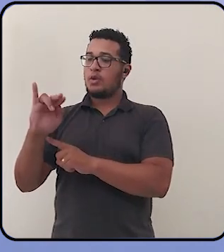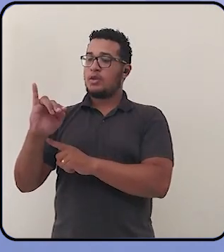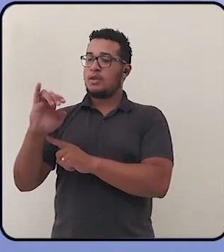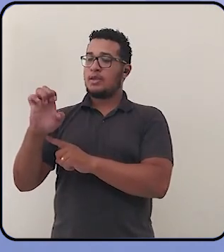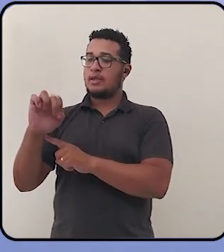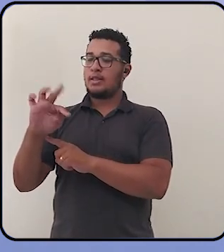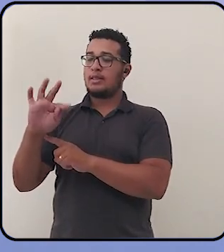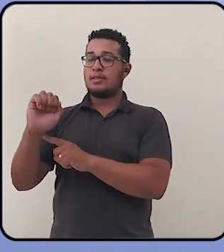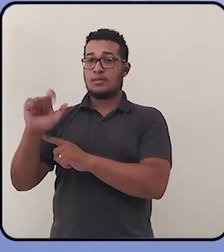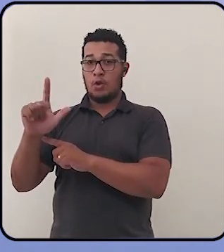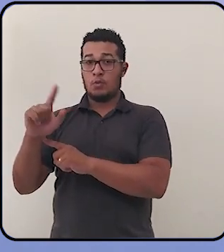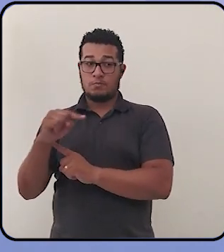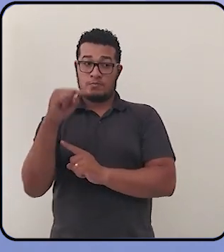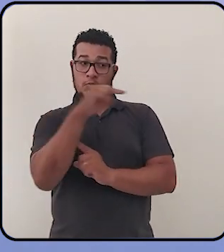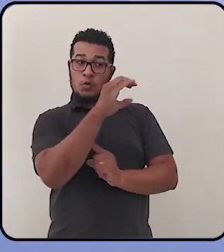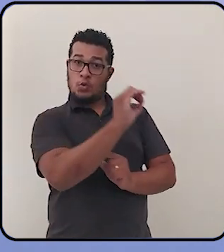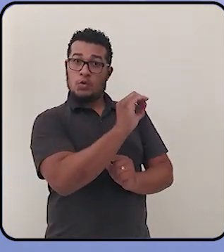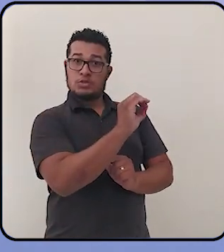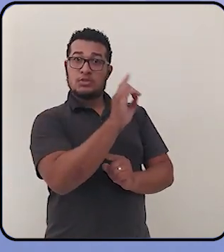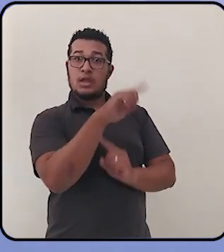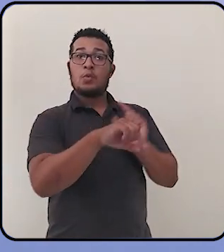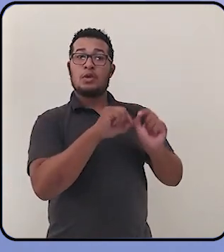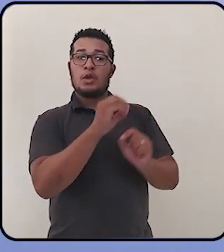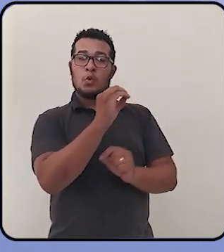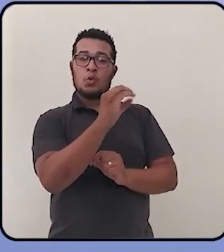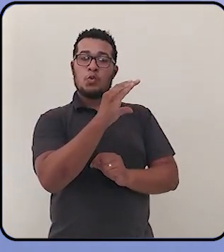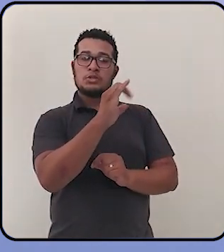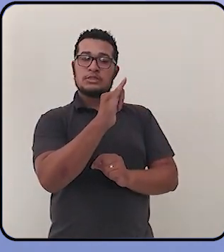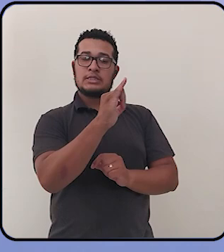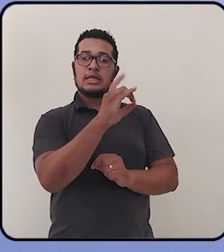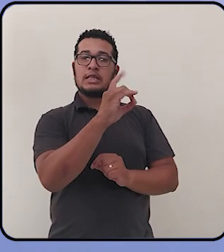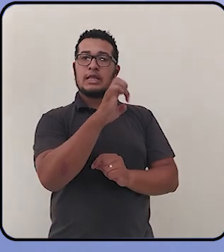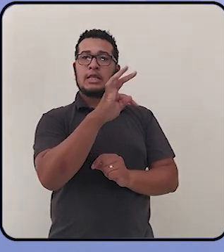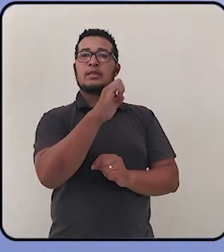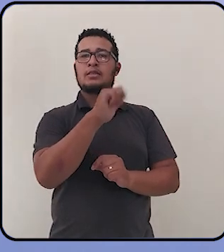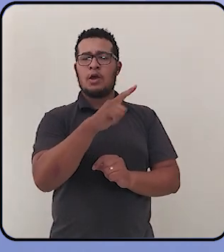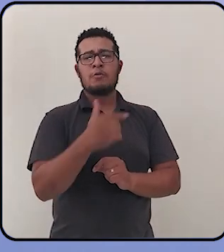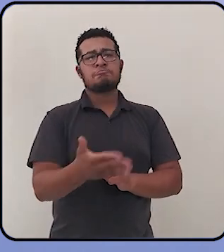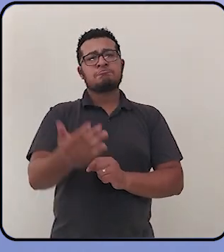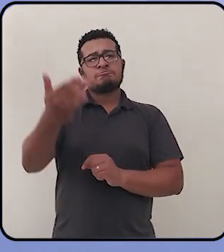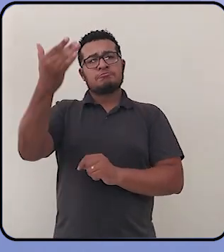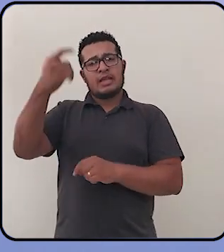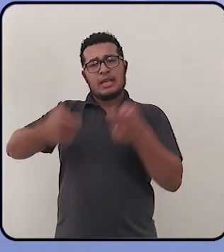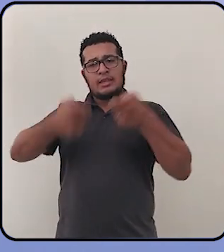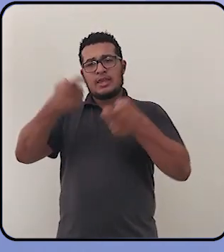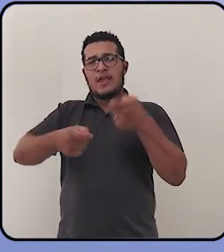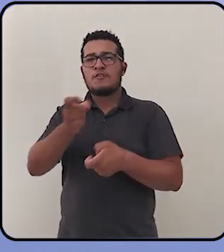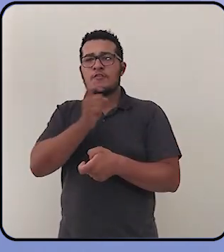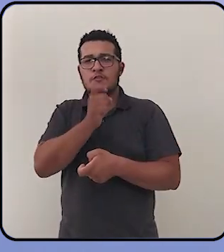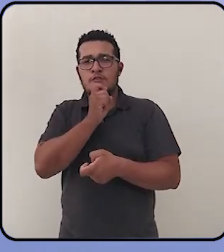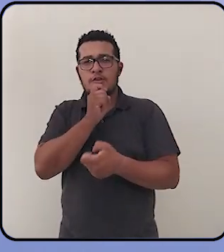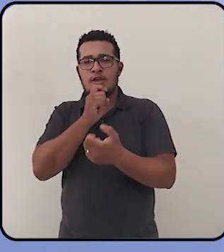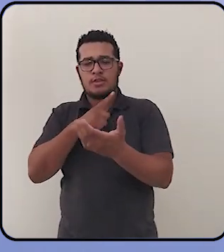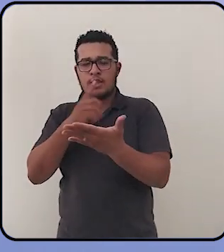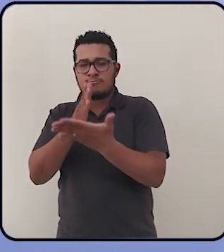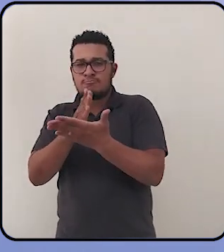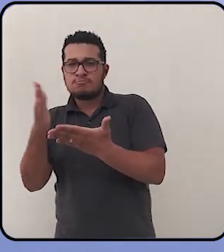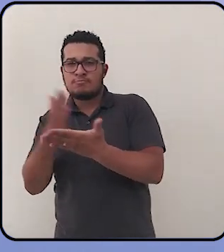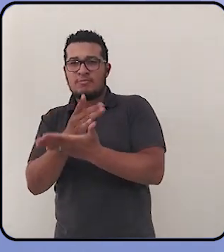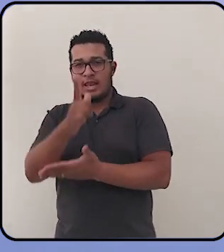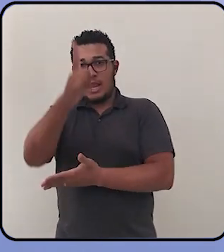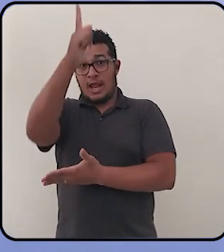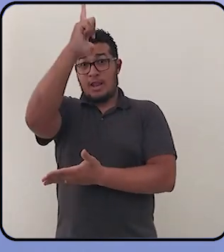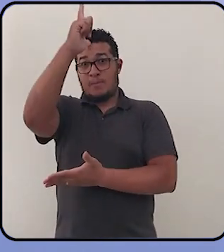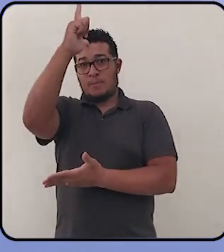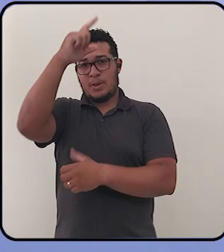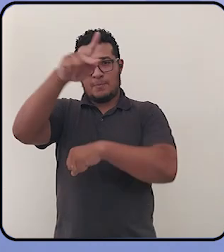o oeste, ocidental. Classificação essa muito usada na época da Guerra Fria, na divisão entre a Alemanha Ocidental